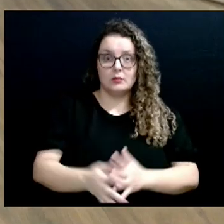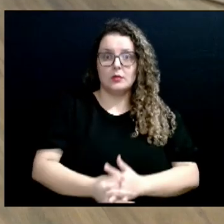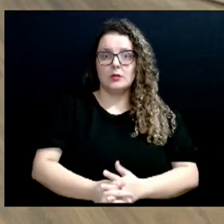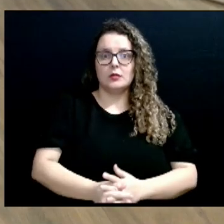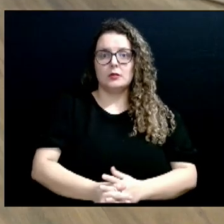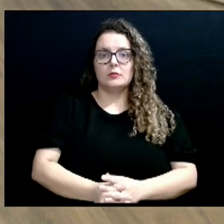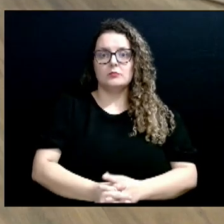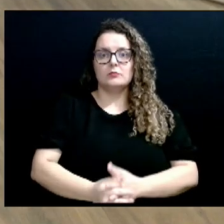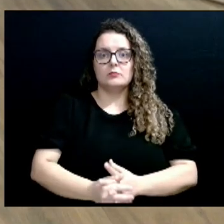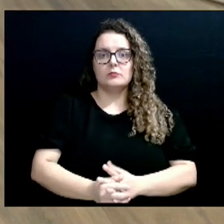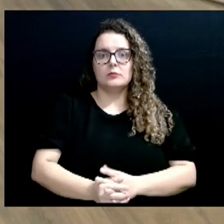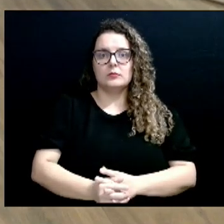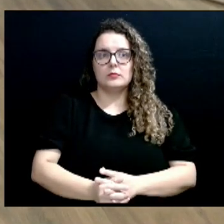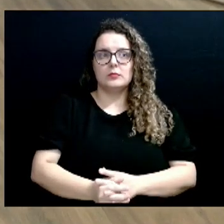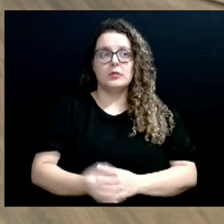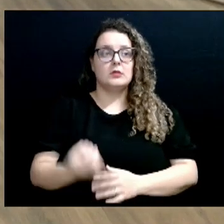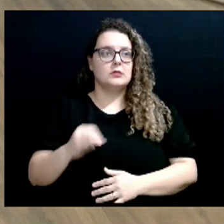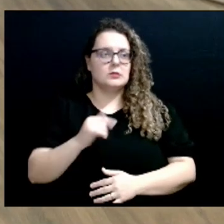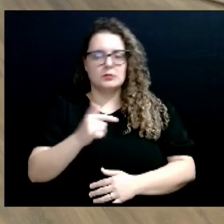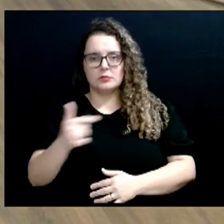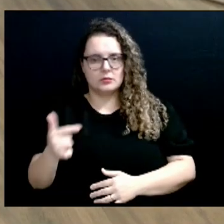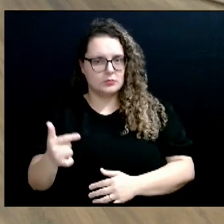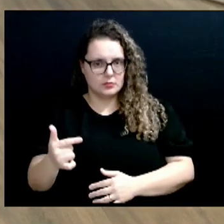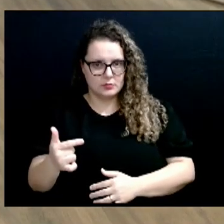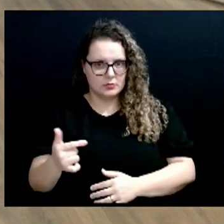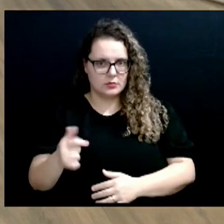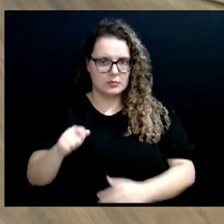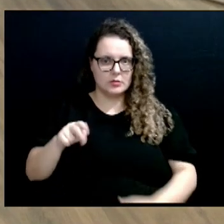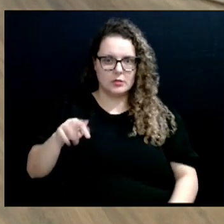vai ter mais essa questão da autoescola,